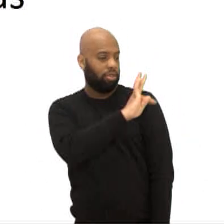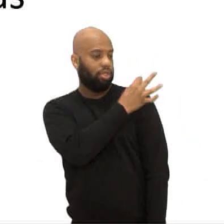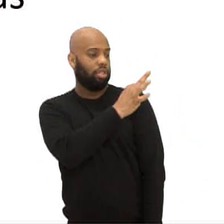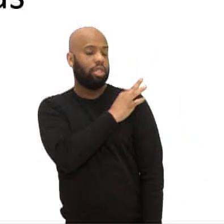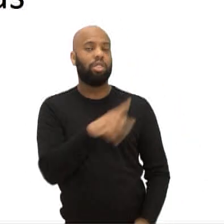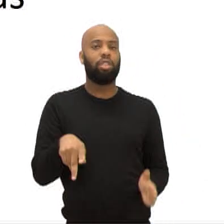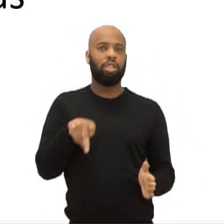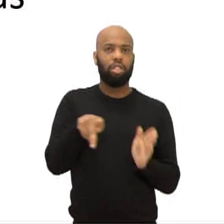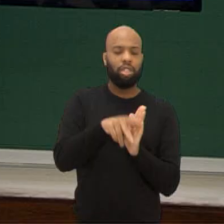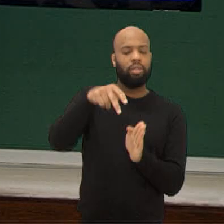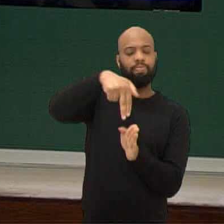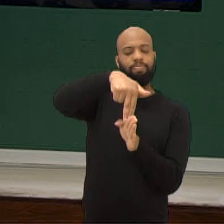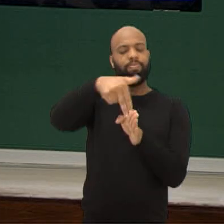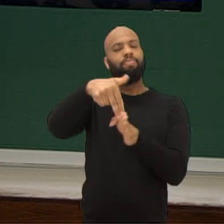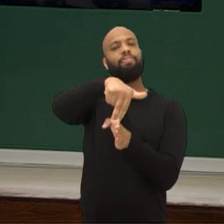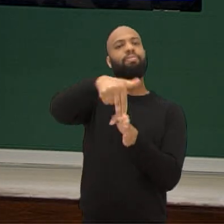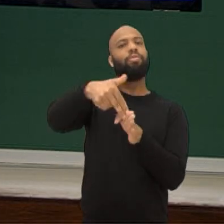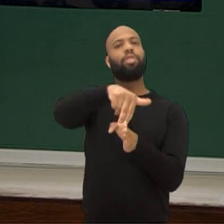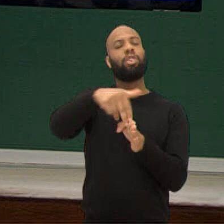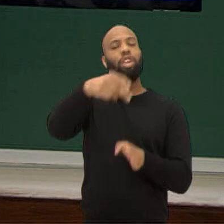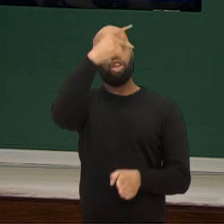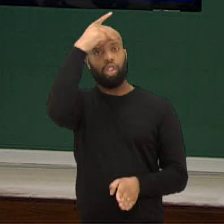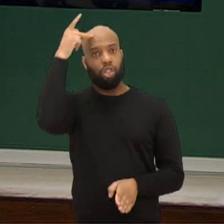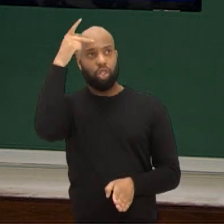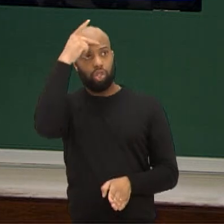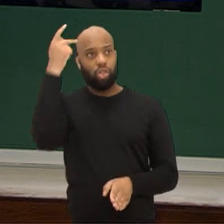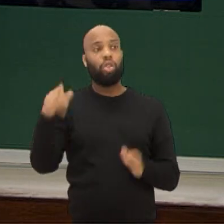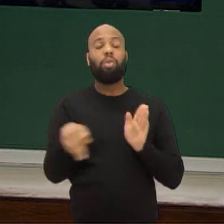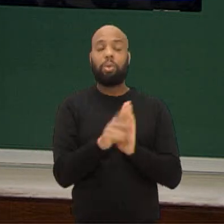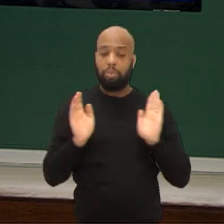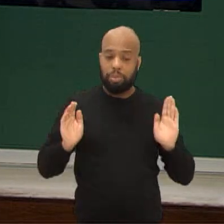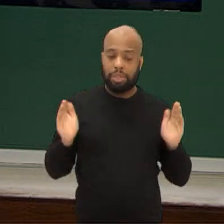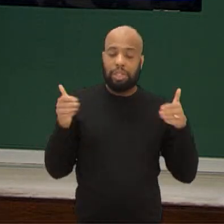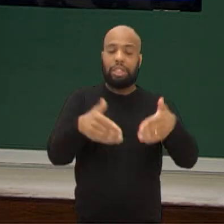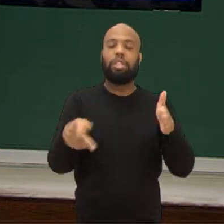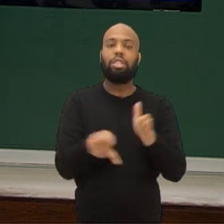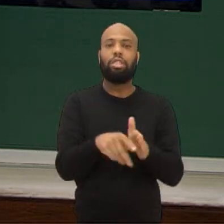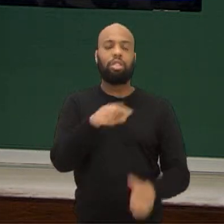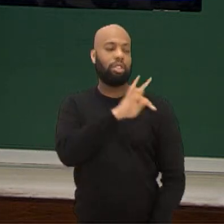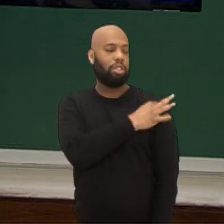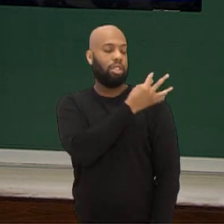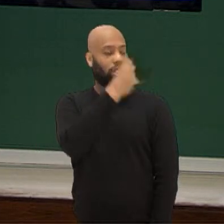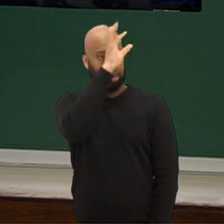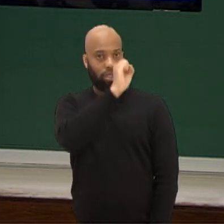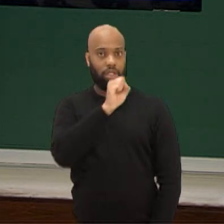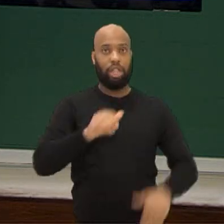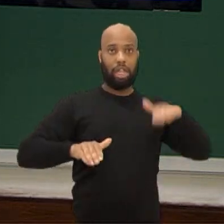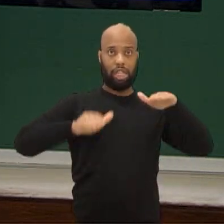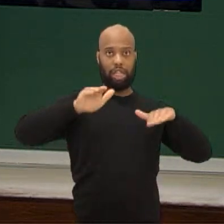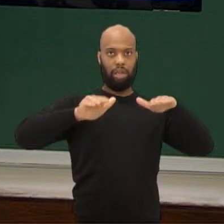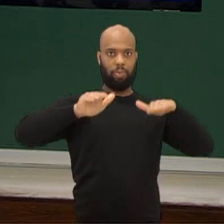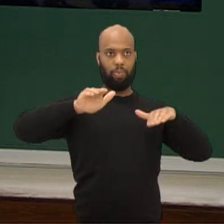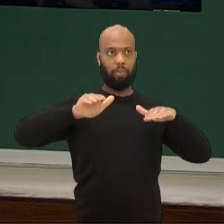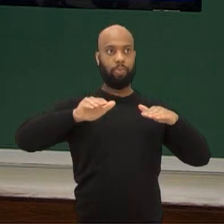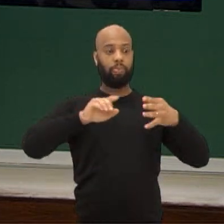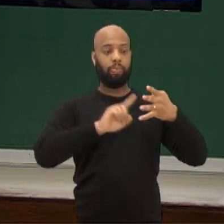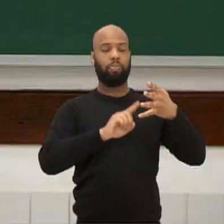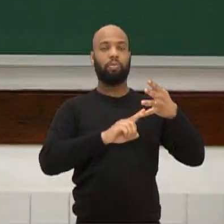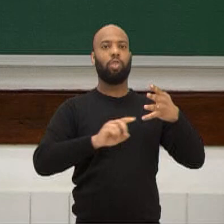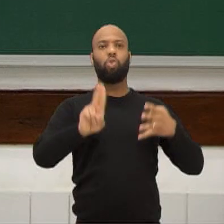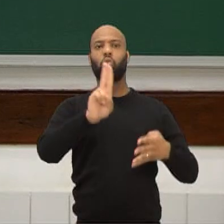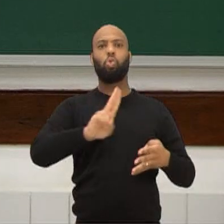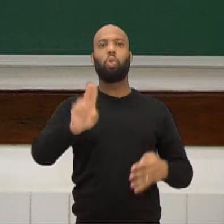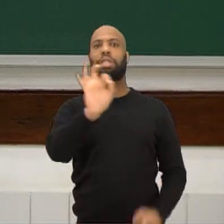de equilíbrio. Então, somente os malabares, ela é específica para aprender essas técnicas. Alternativa D, não utiliza